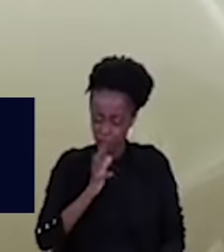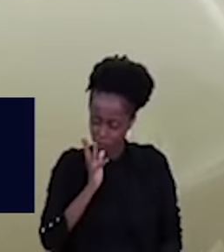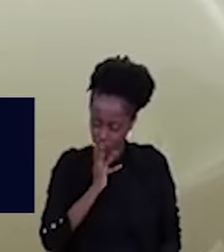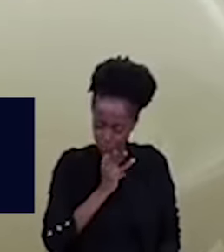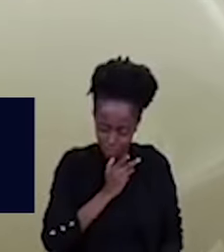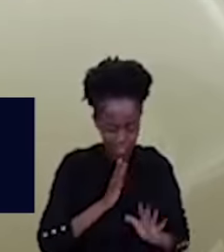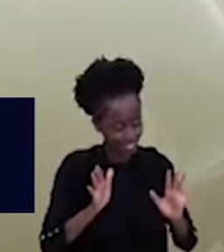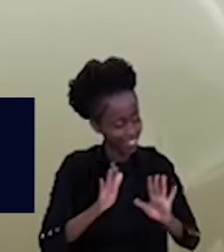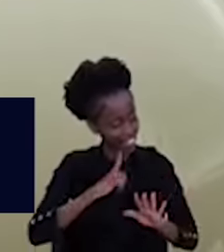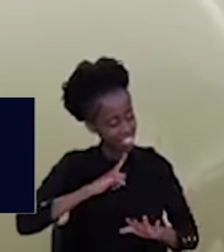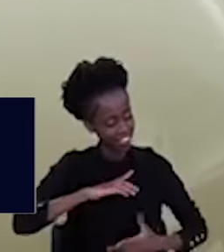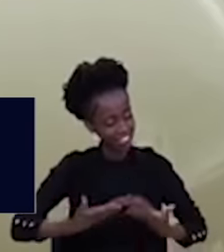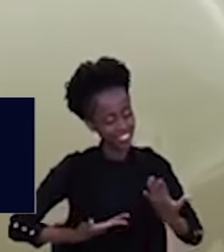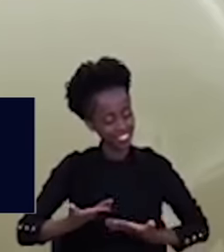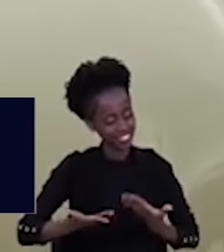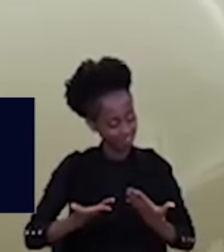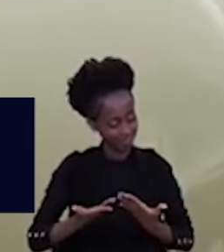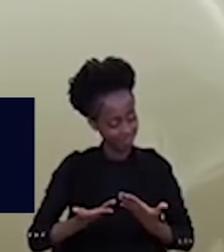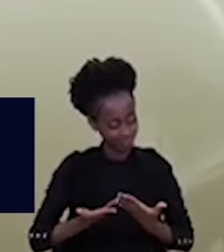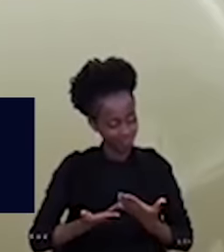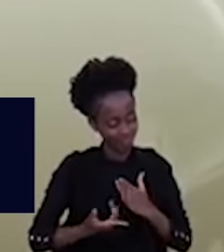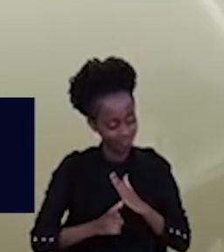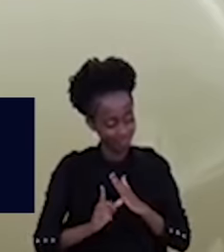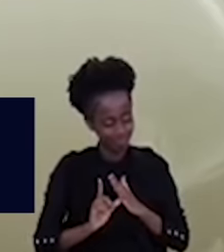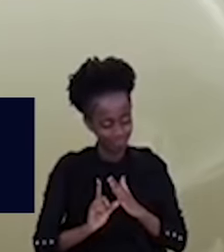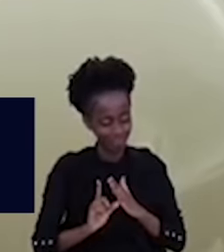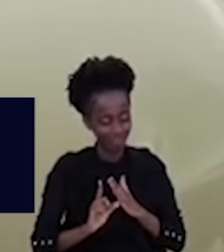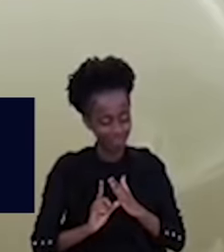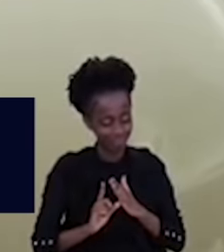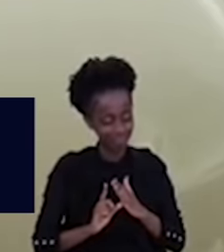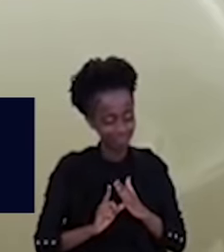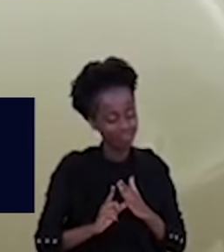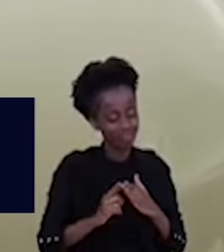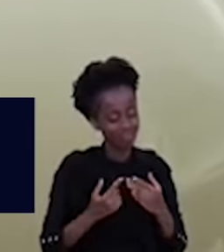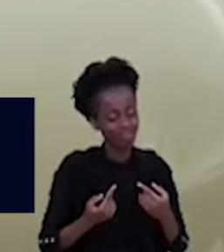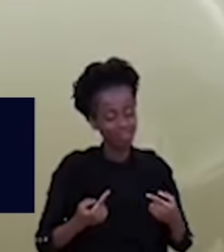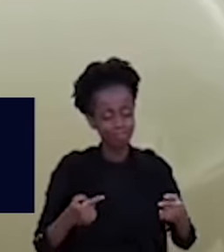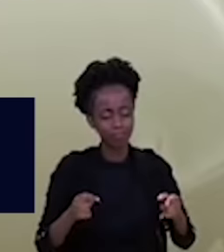Não perderia o tempo que eu perdi.